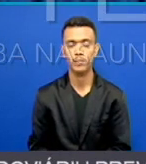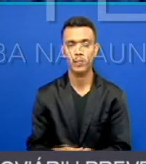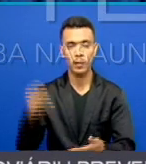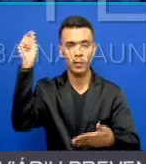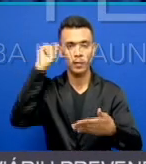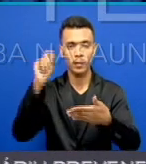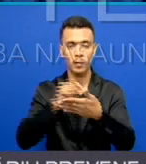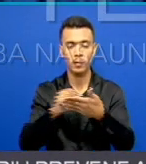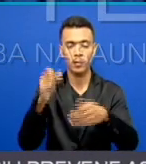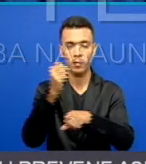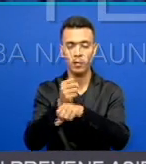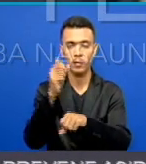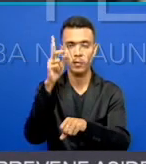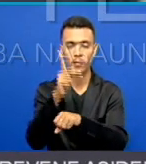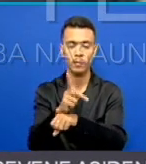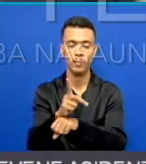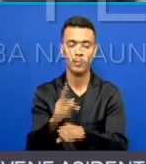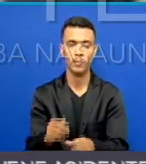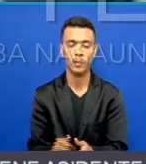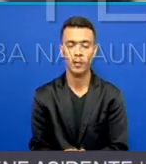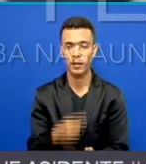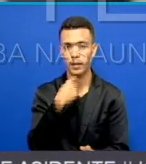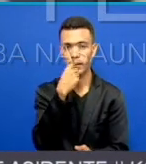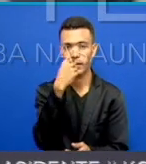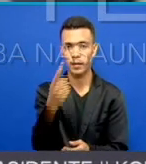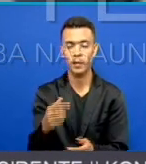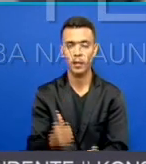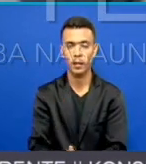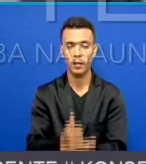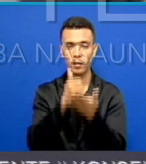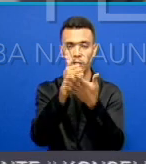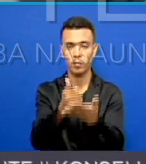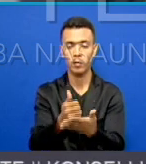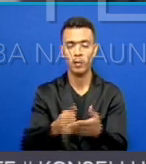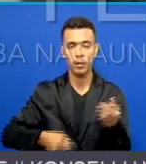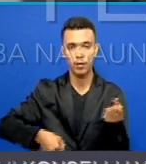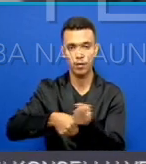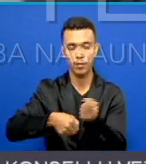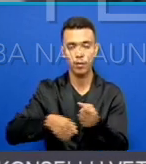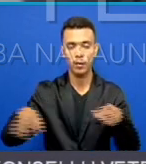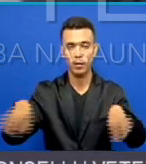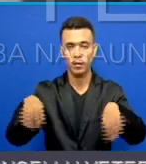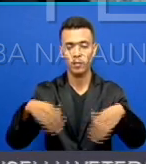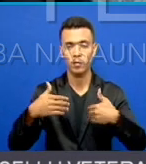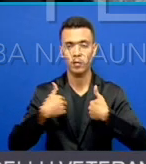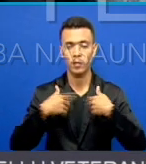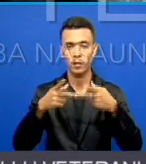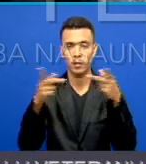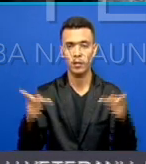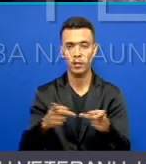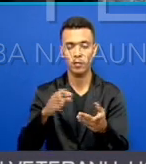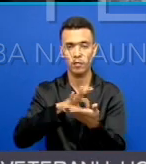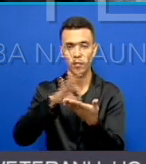Secretário de Estado de Formação Profissional e Emprego, Rosero Mendonça, informa, apoia NE, se reforça serviço e a Centro de Formação e